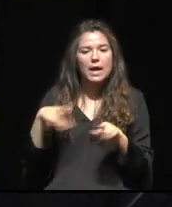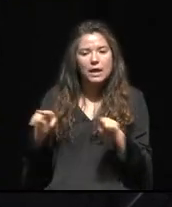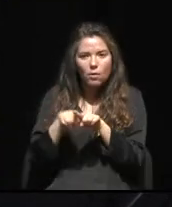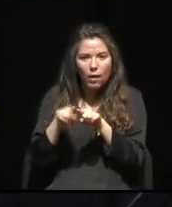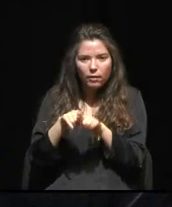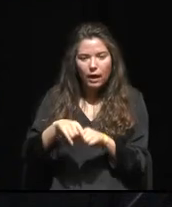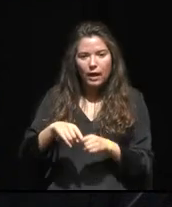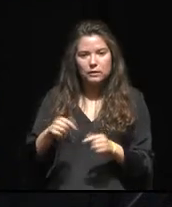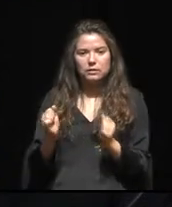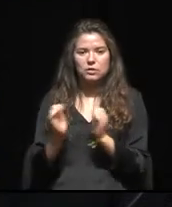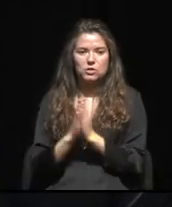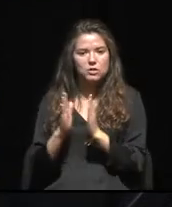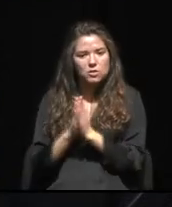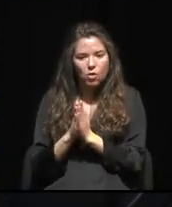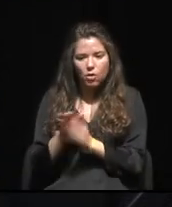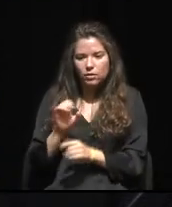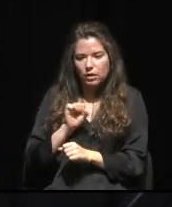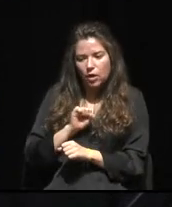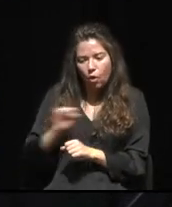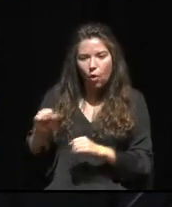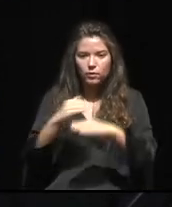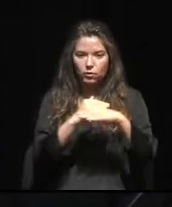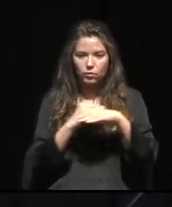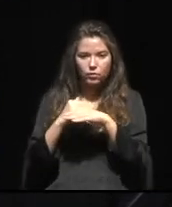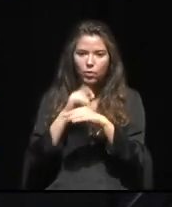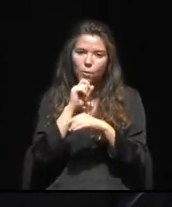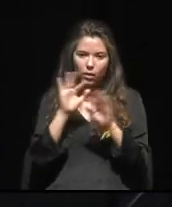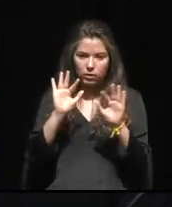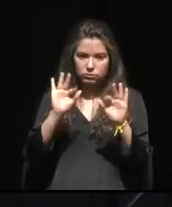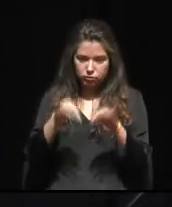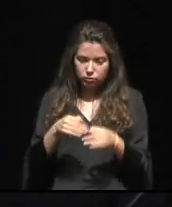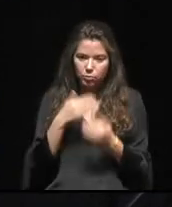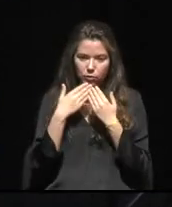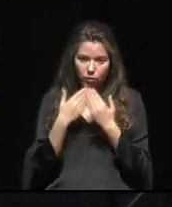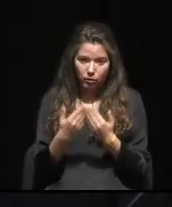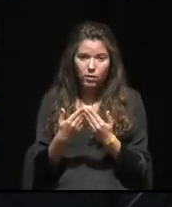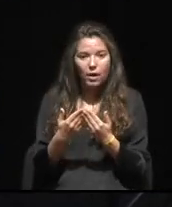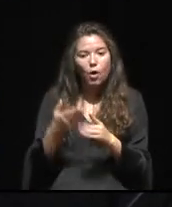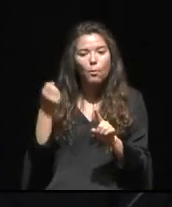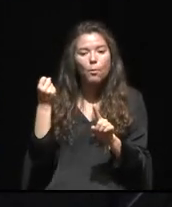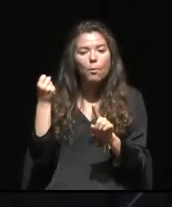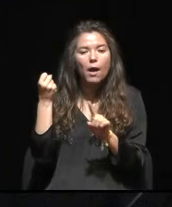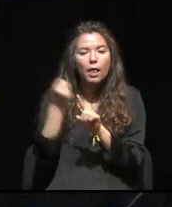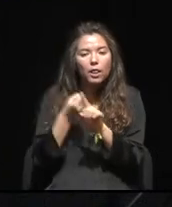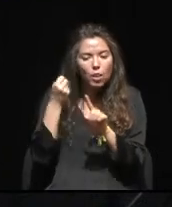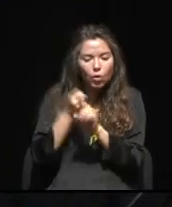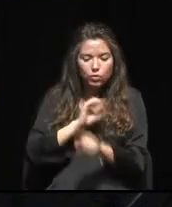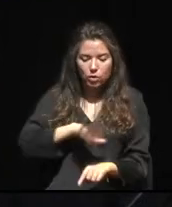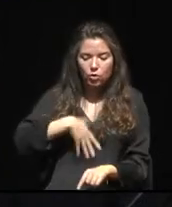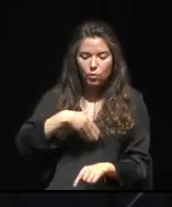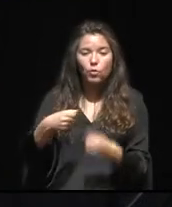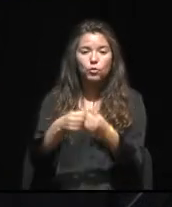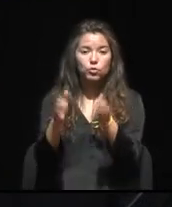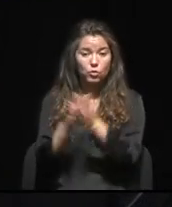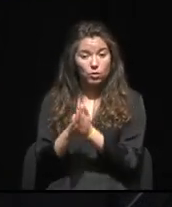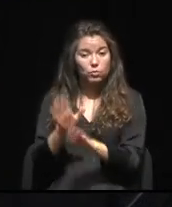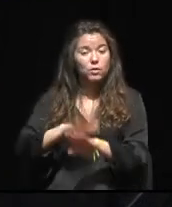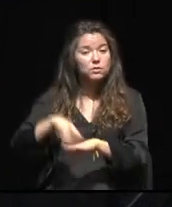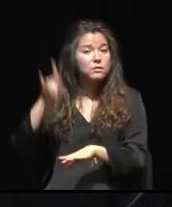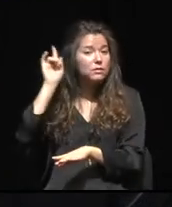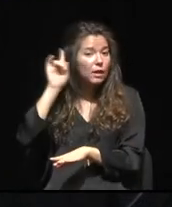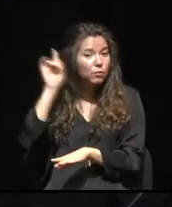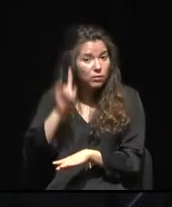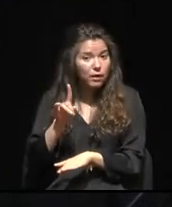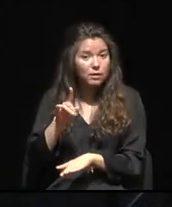entre religiões anlista e é uma luta conu senhora deputada e é uma luta em todo o mundo e por isso é tão importante pensarmos nas